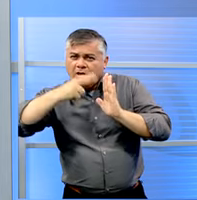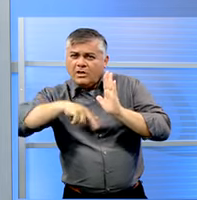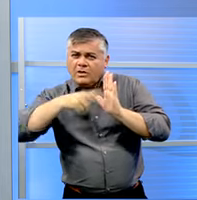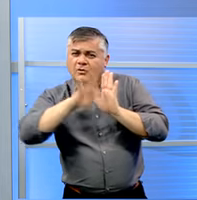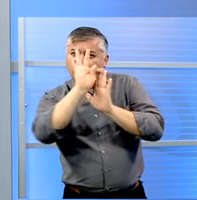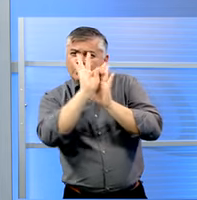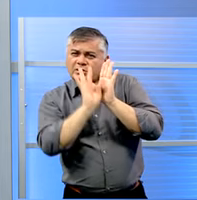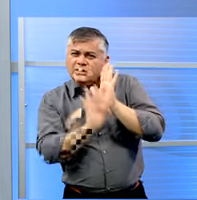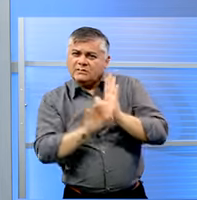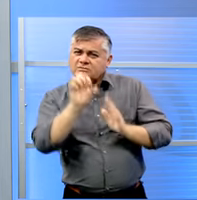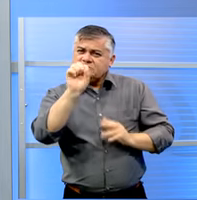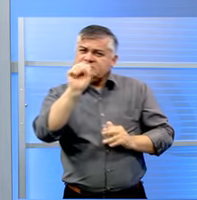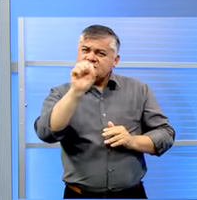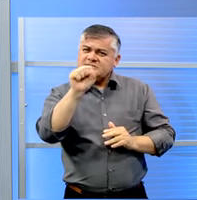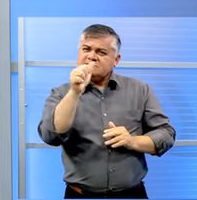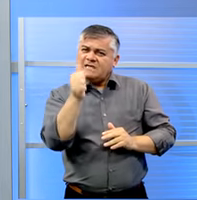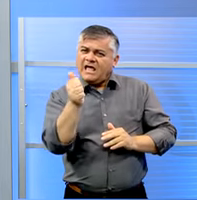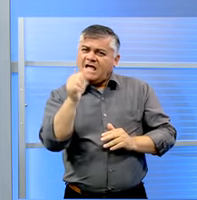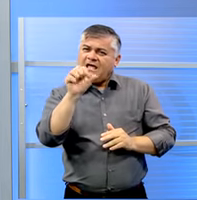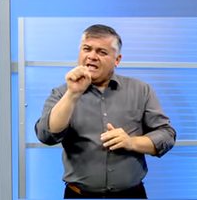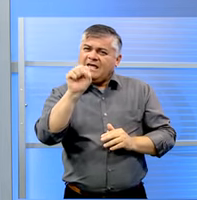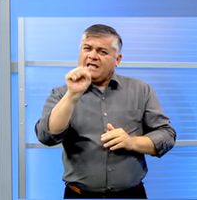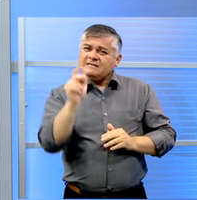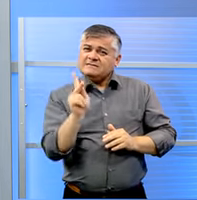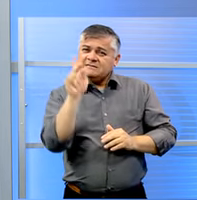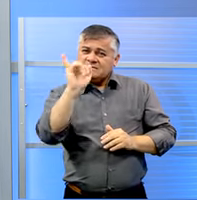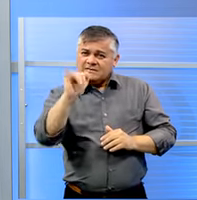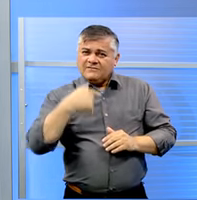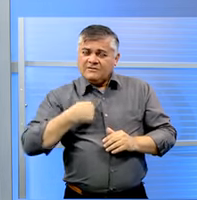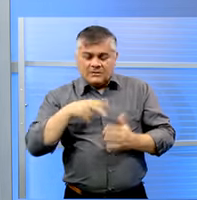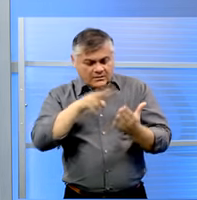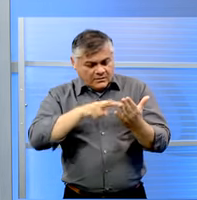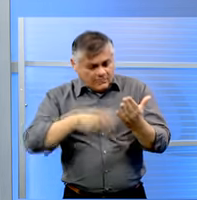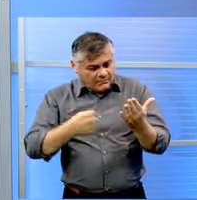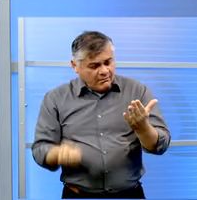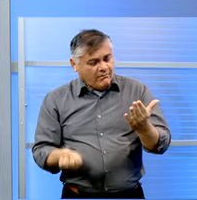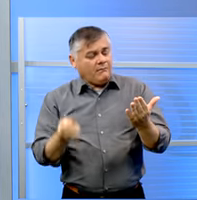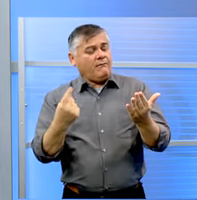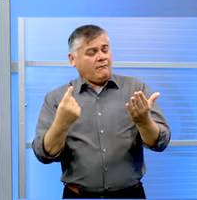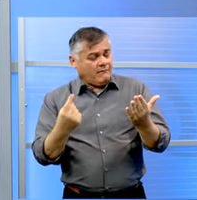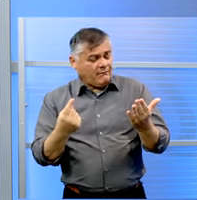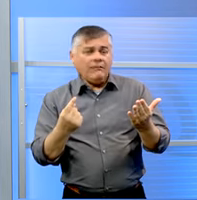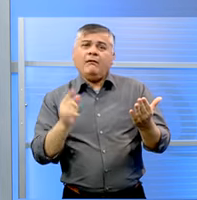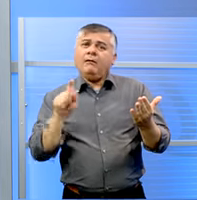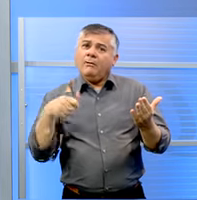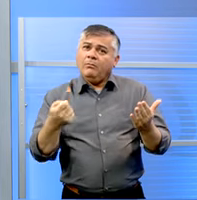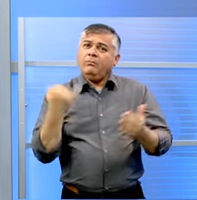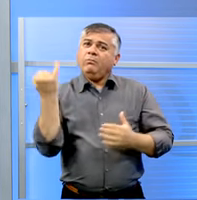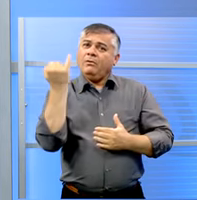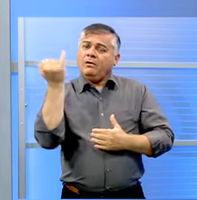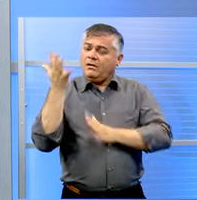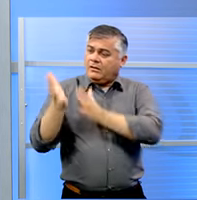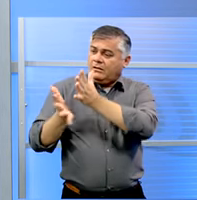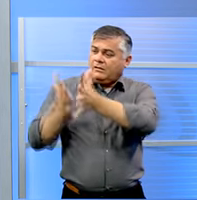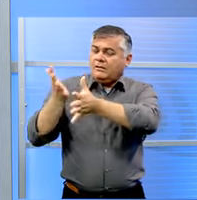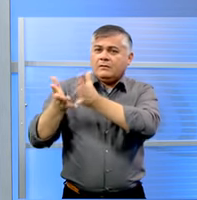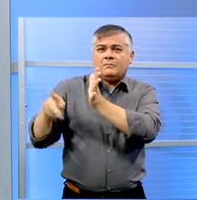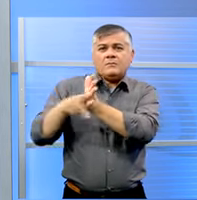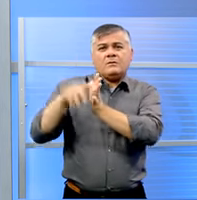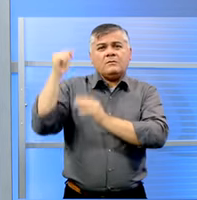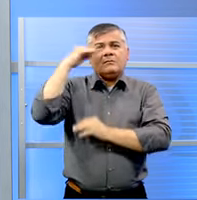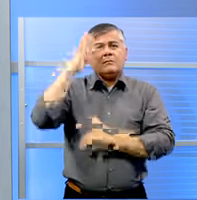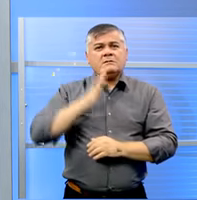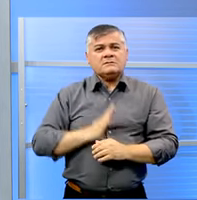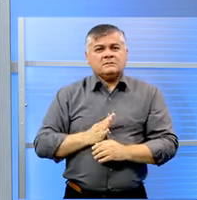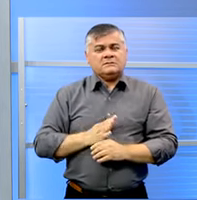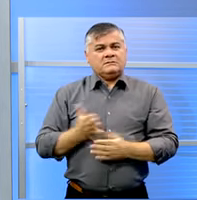Romeu Sasaki e puderam ali tirar algumas das dúvidas, entre elas sobre linguagem brasileira de sinais. Nós não podemos